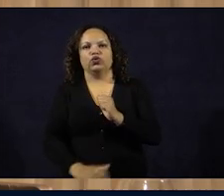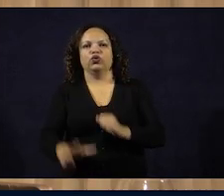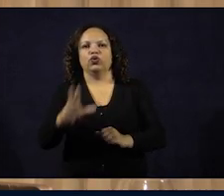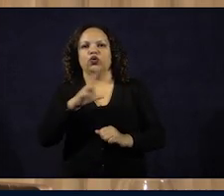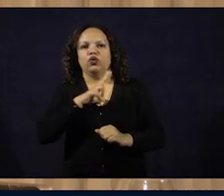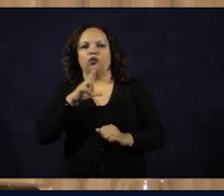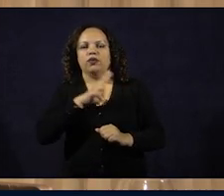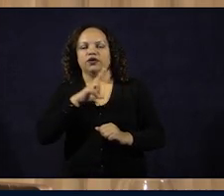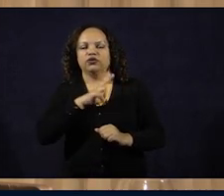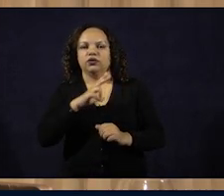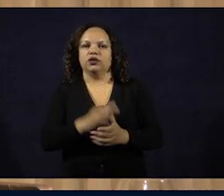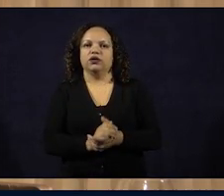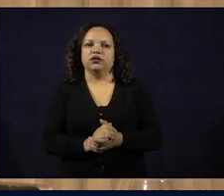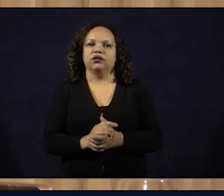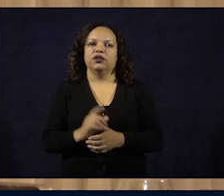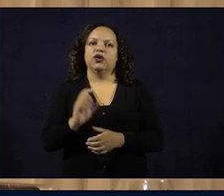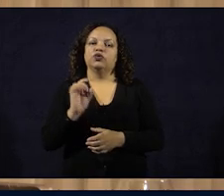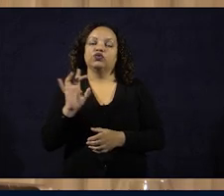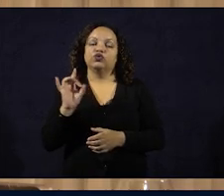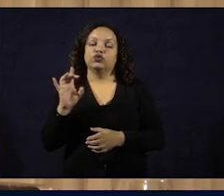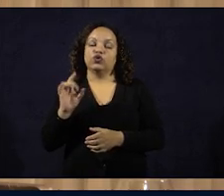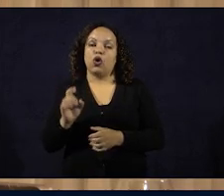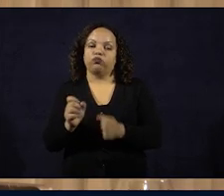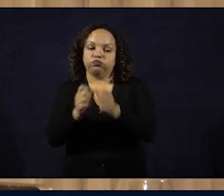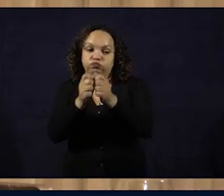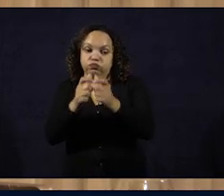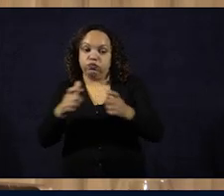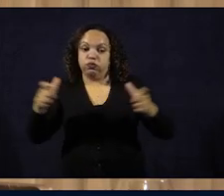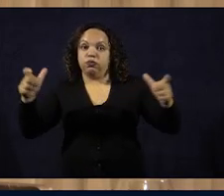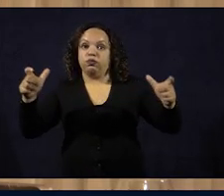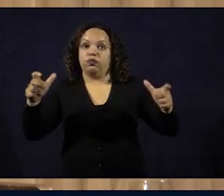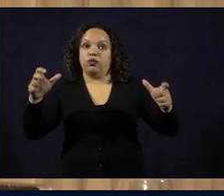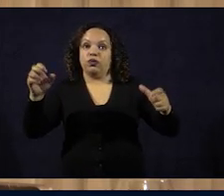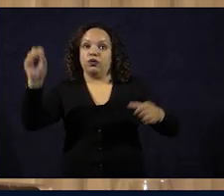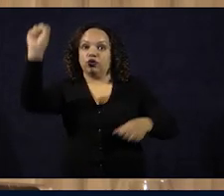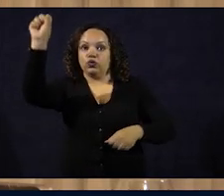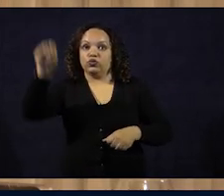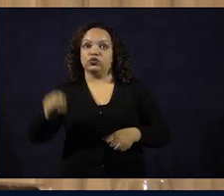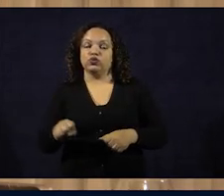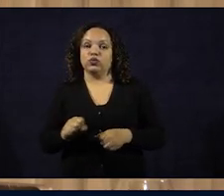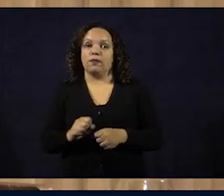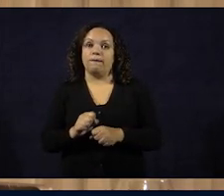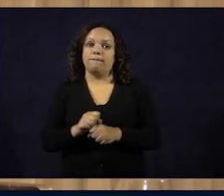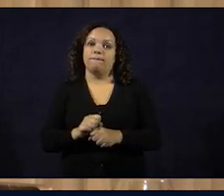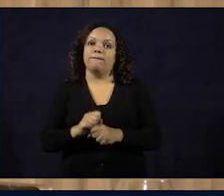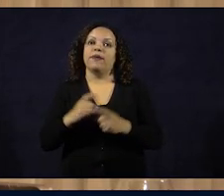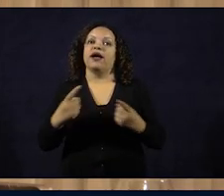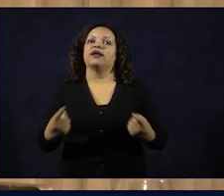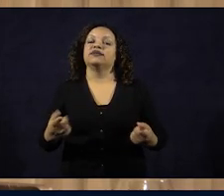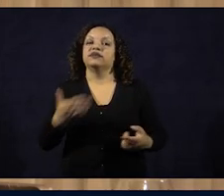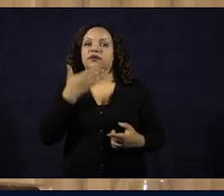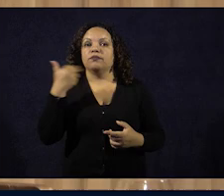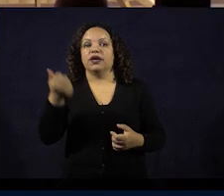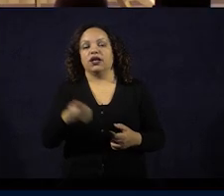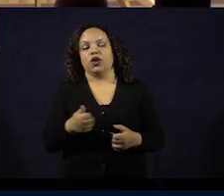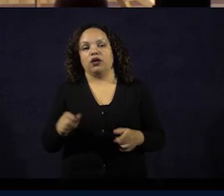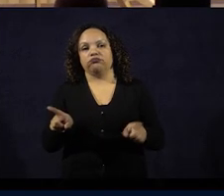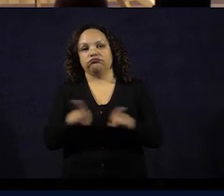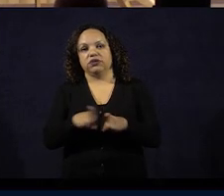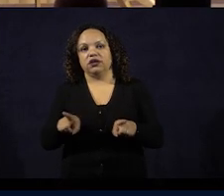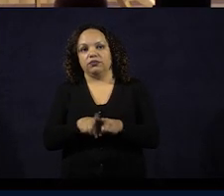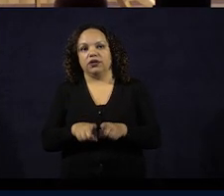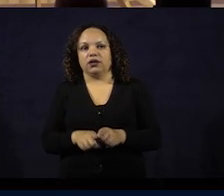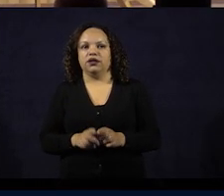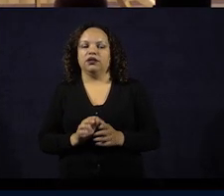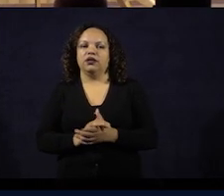gente tenha não só o maior porto do Hemisfério Sul, mas disparado mais eficiente também. Bom, rodada final de pergunta